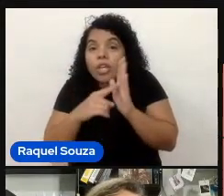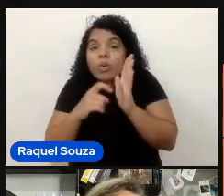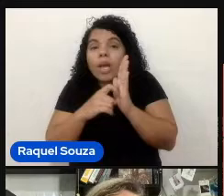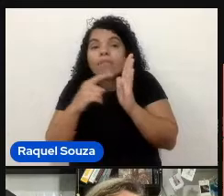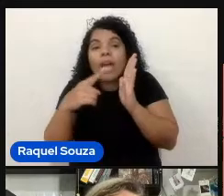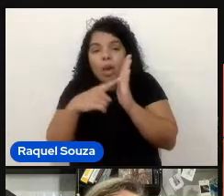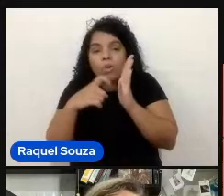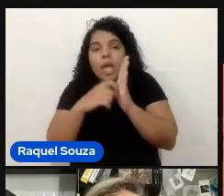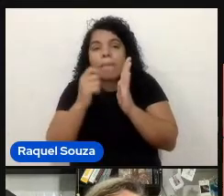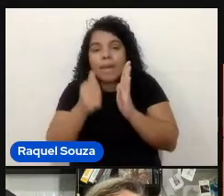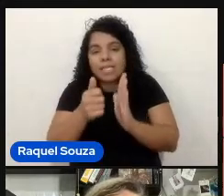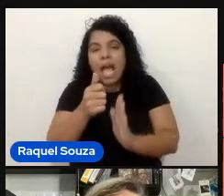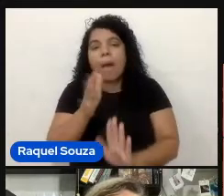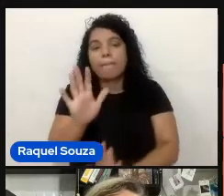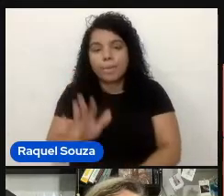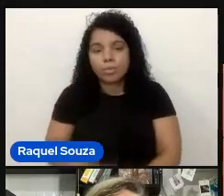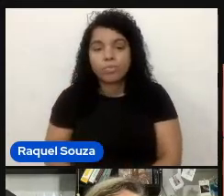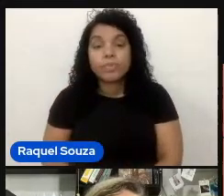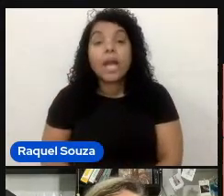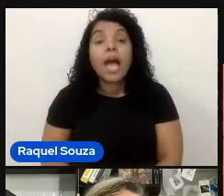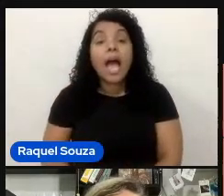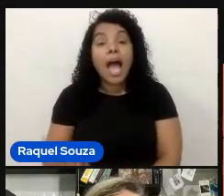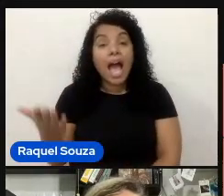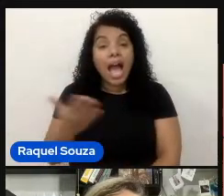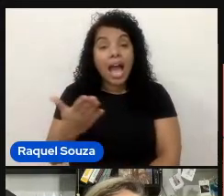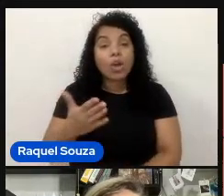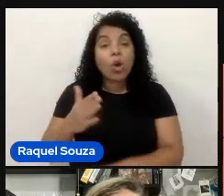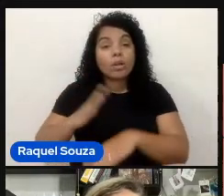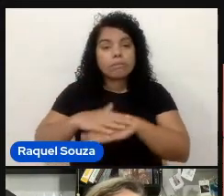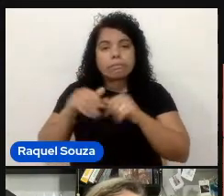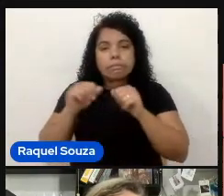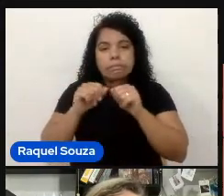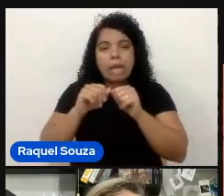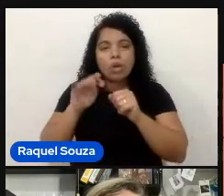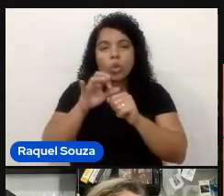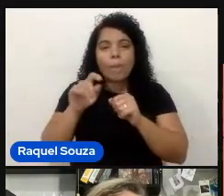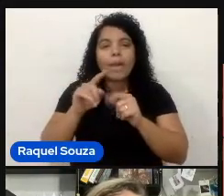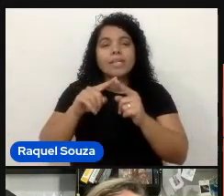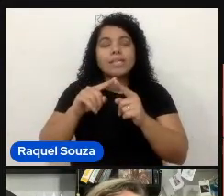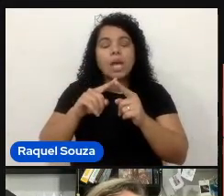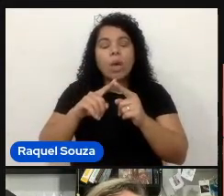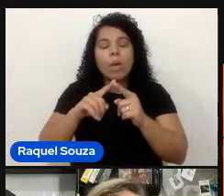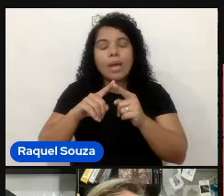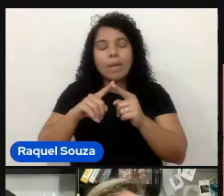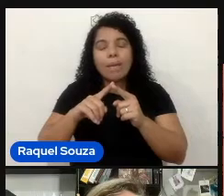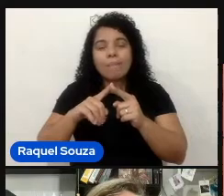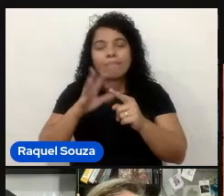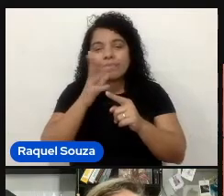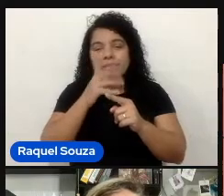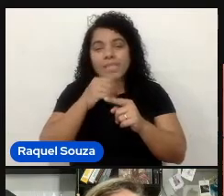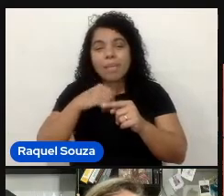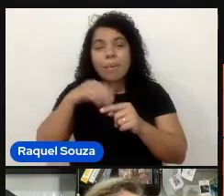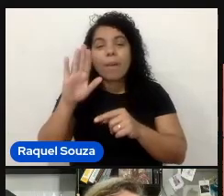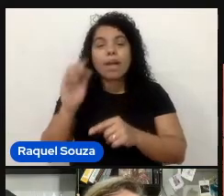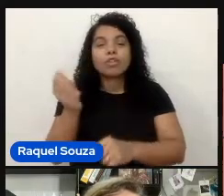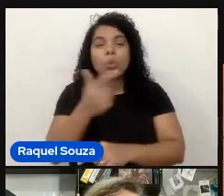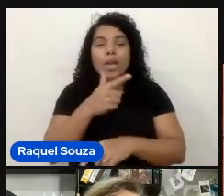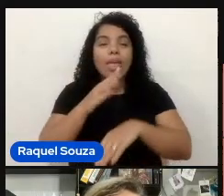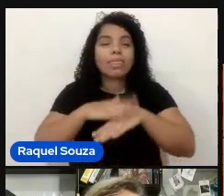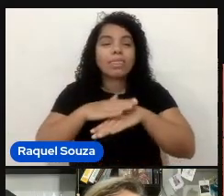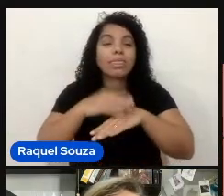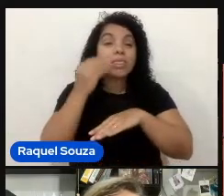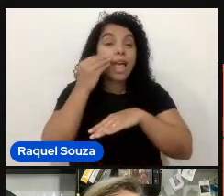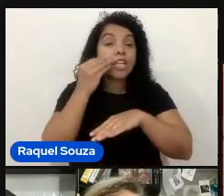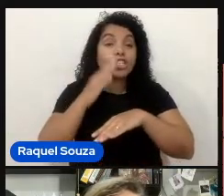rápido. Agora, a construção de uma automação é muito mais demorada do que a construção de um teste manual, e às vezes